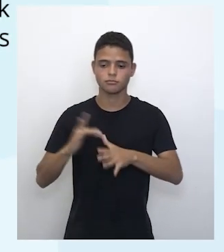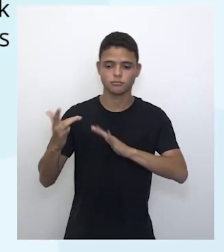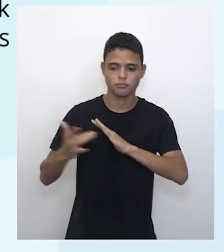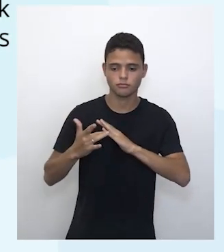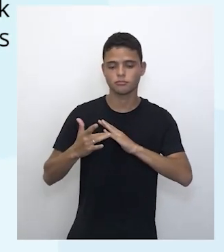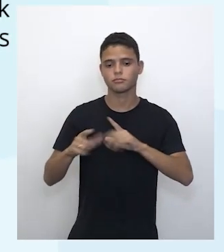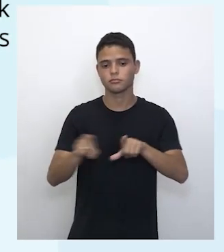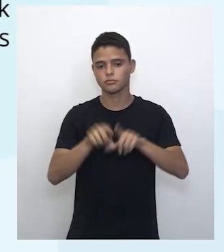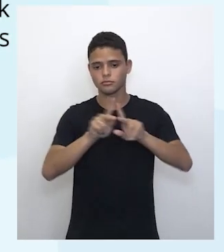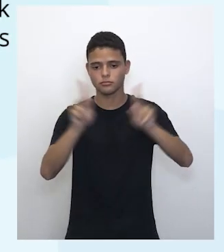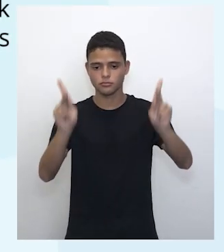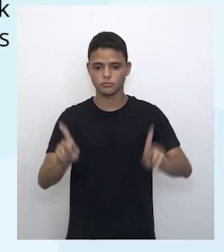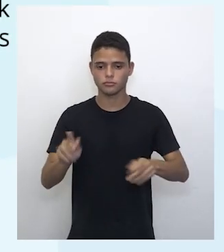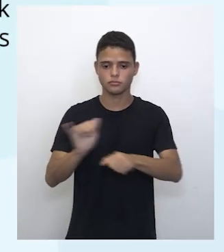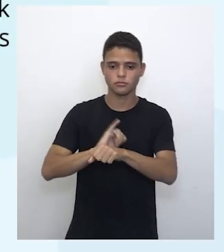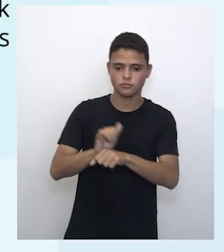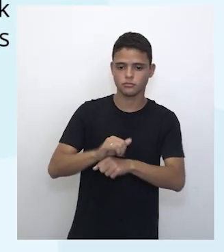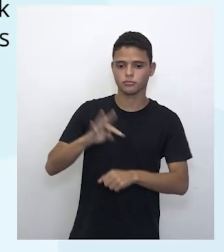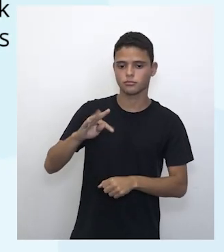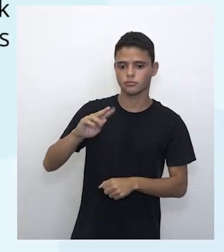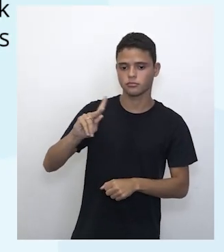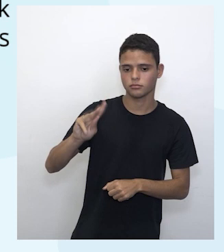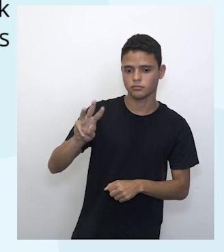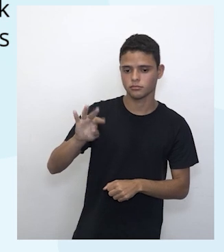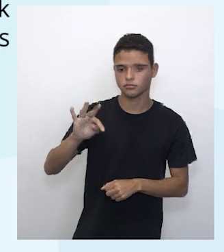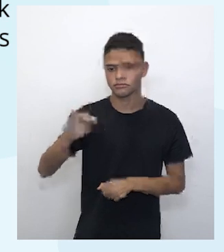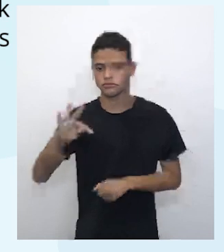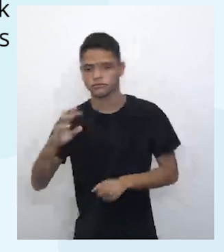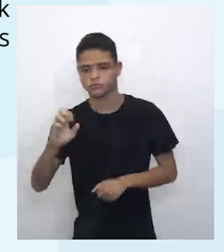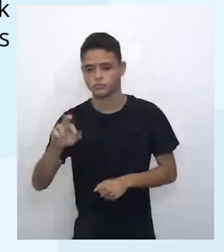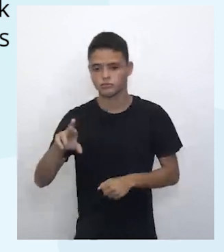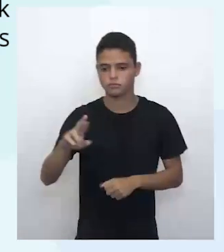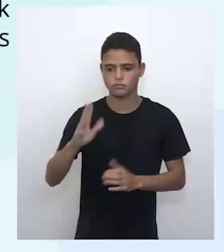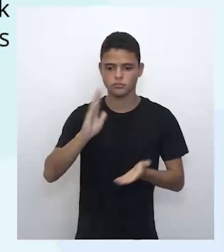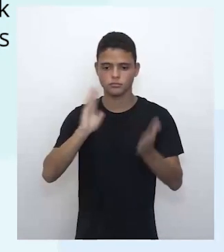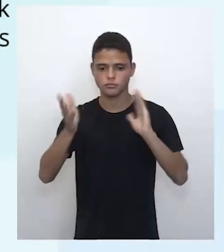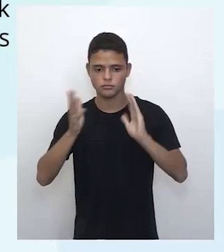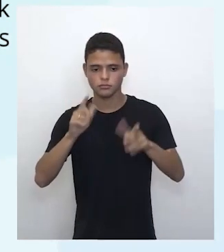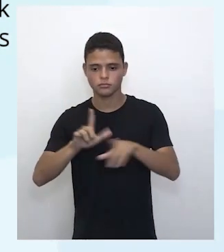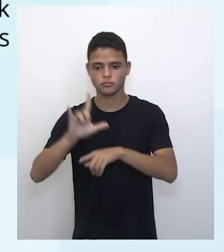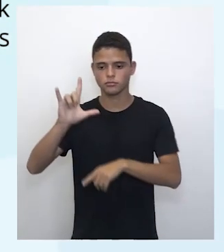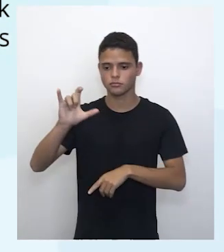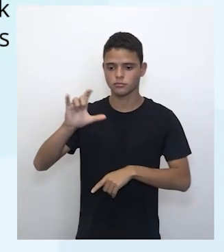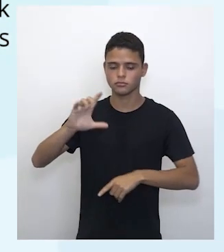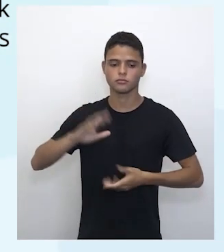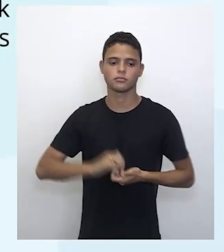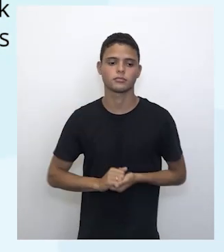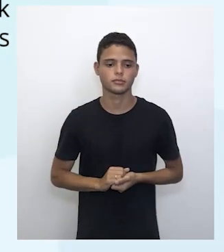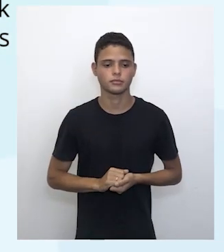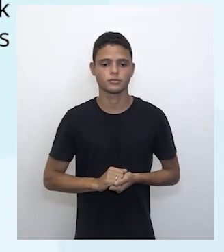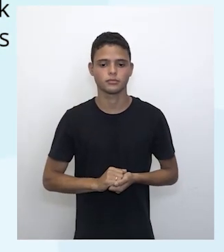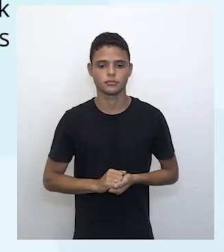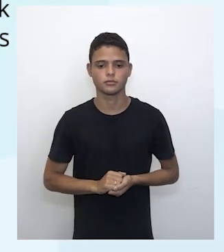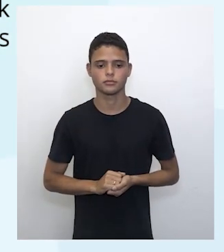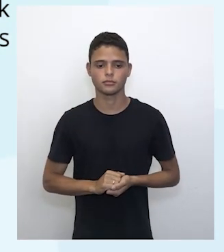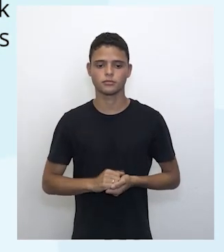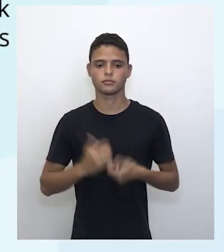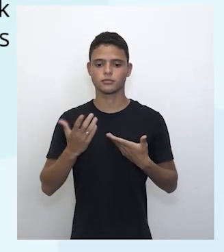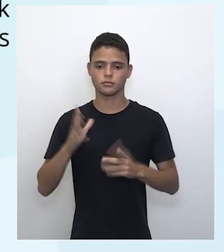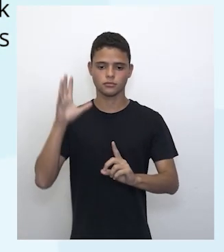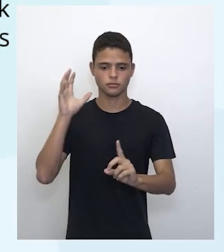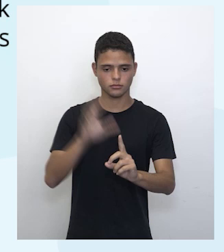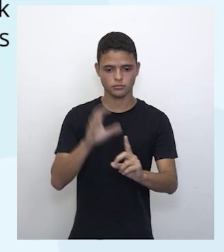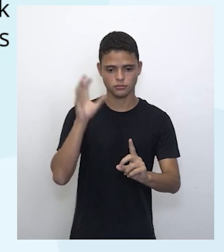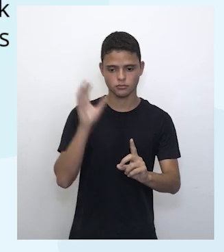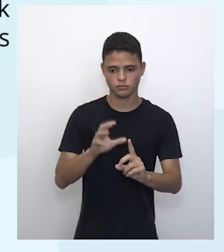plataformas de conteúdo, como o YouTube. Se redes como Twitter, Facebook e Instagram fossem nações, os influenciadores